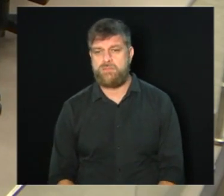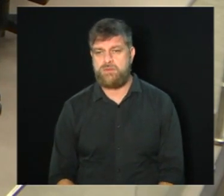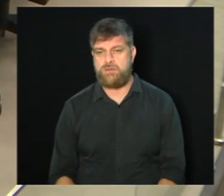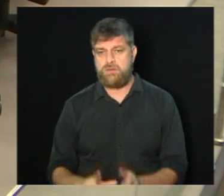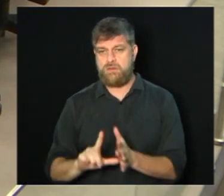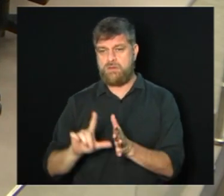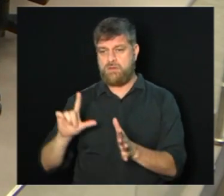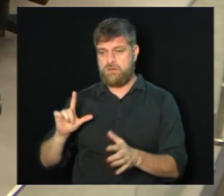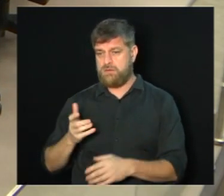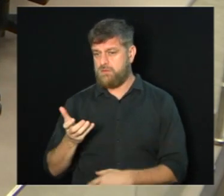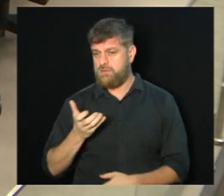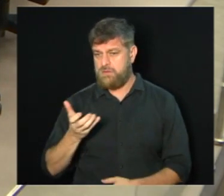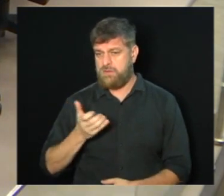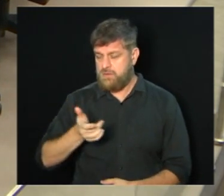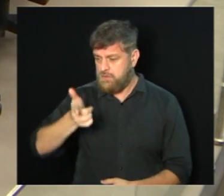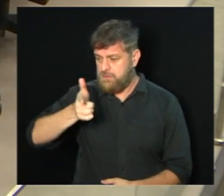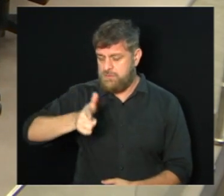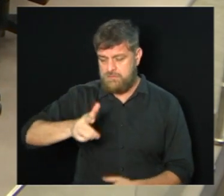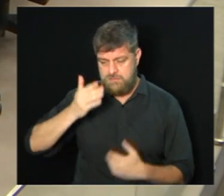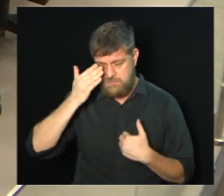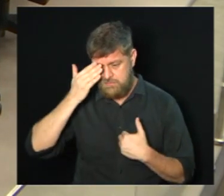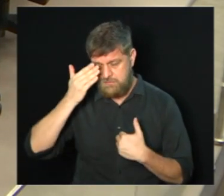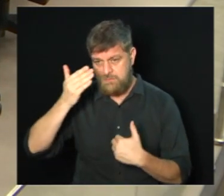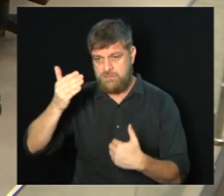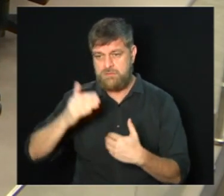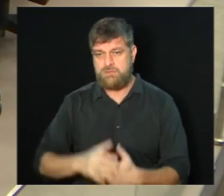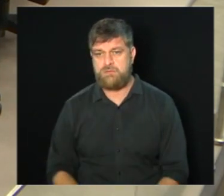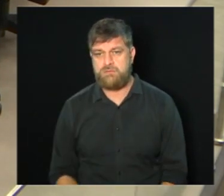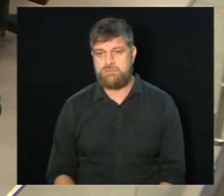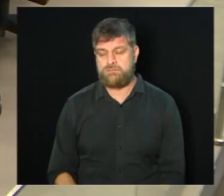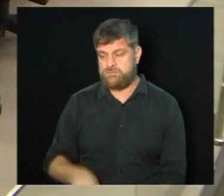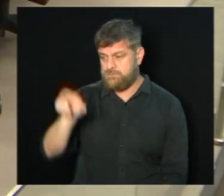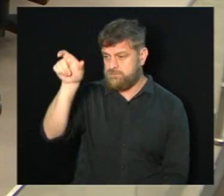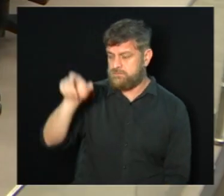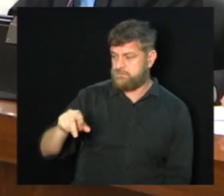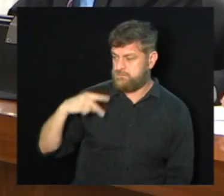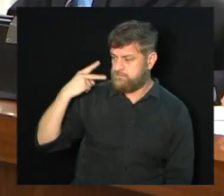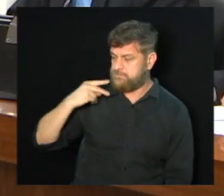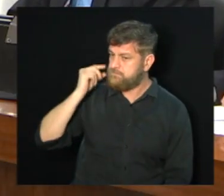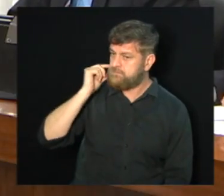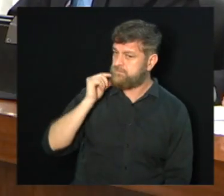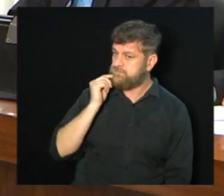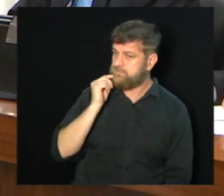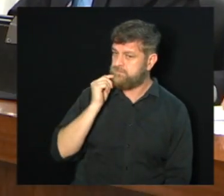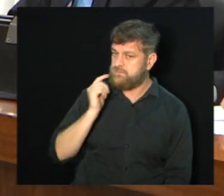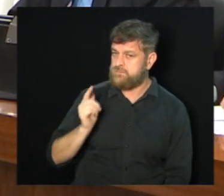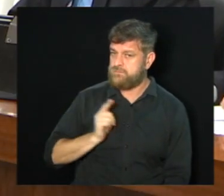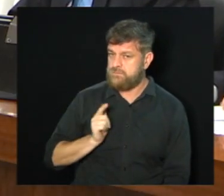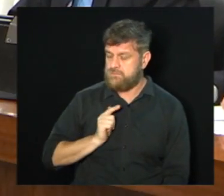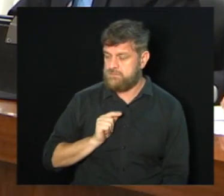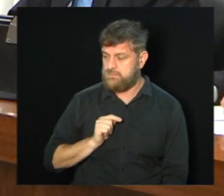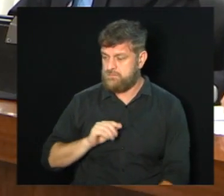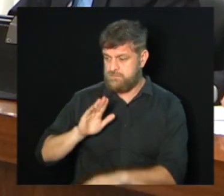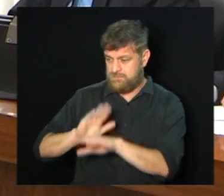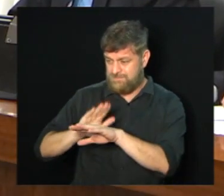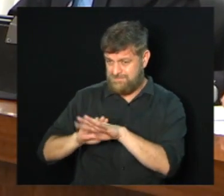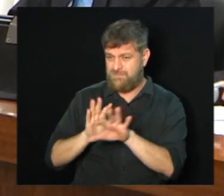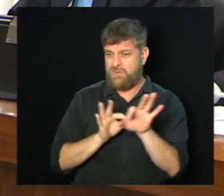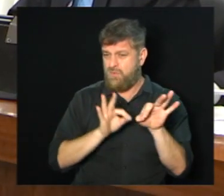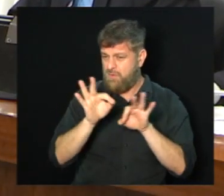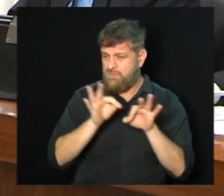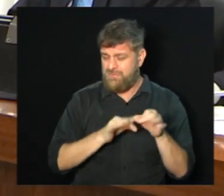Antes, porém, eu quero mais uma vez agradecer a postura de Vossa Excelência, que fazia tramitar também da sua lavra um